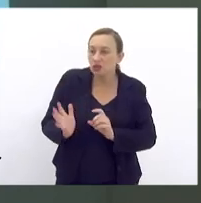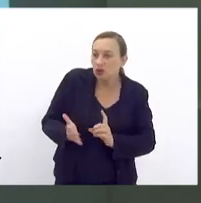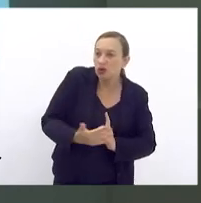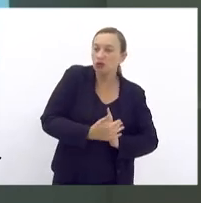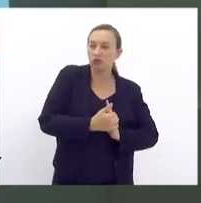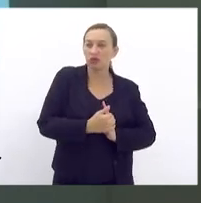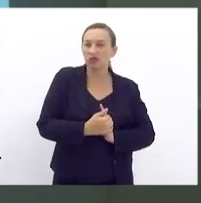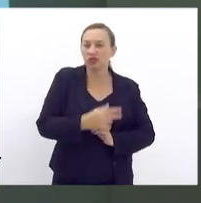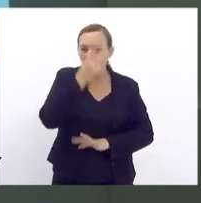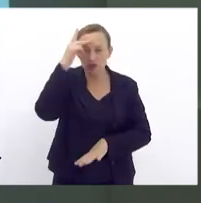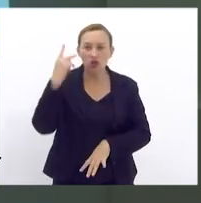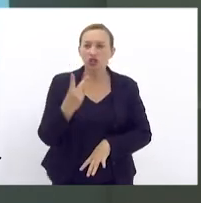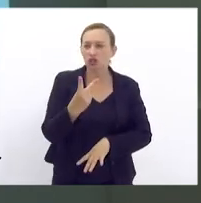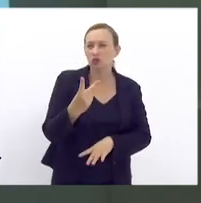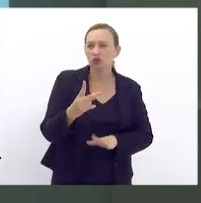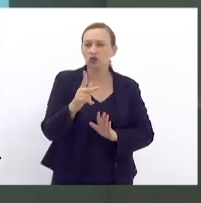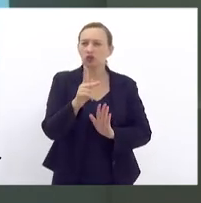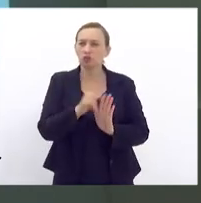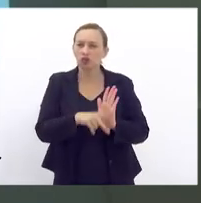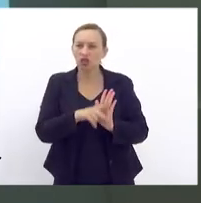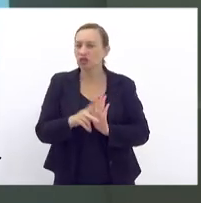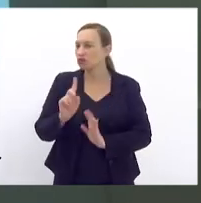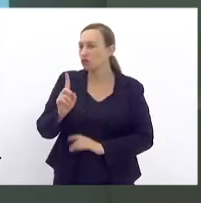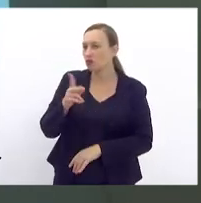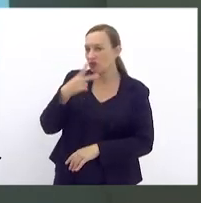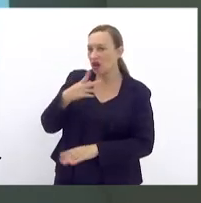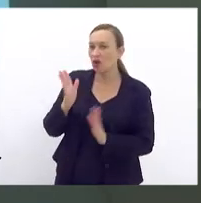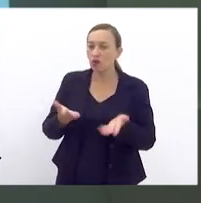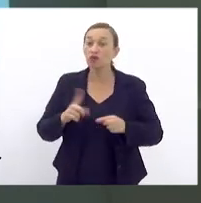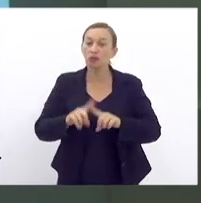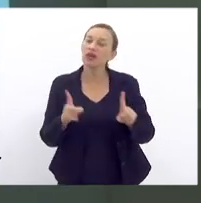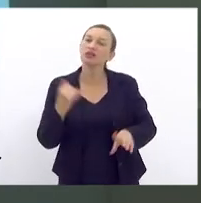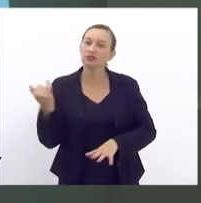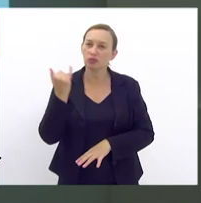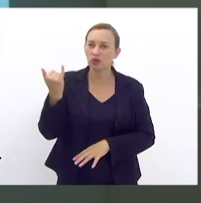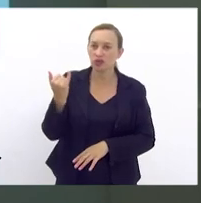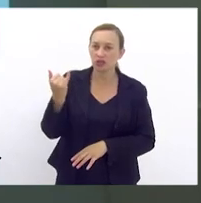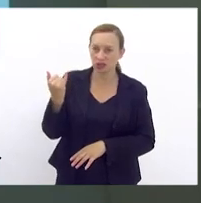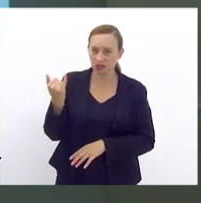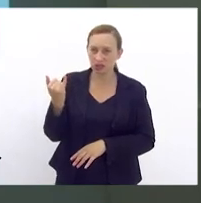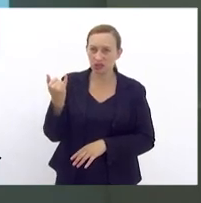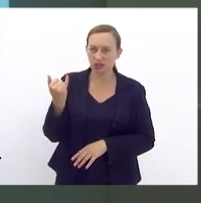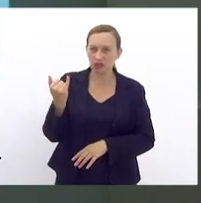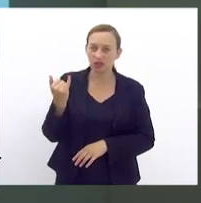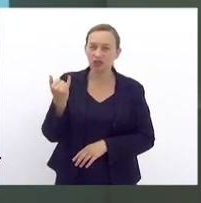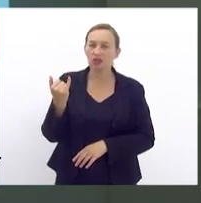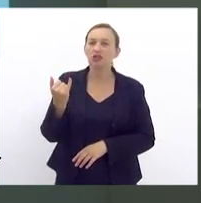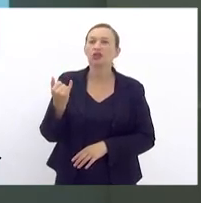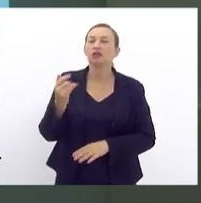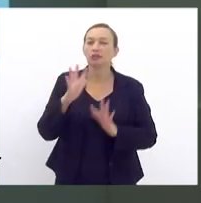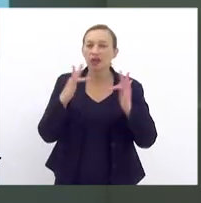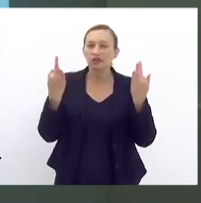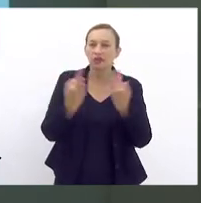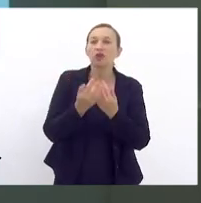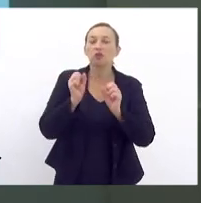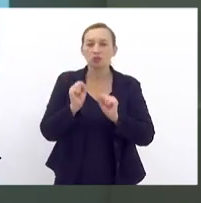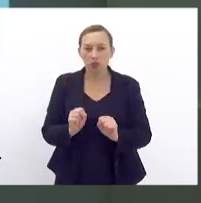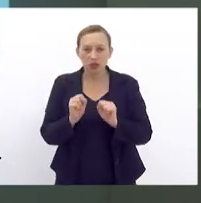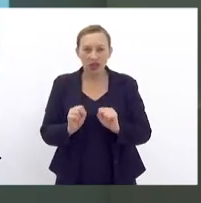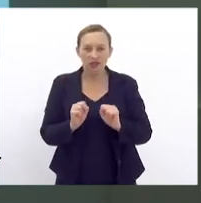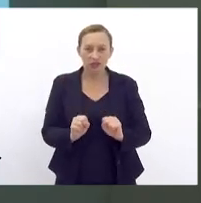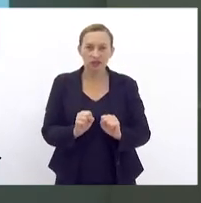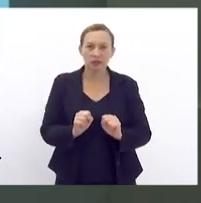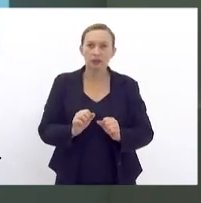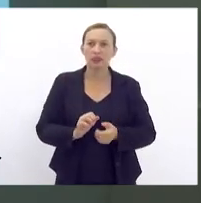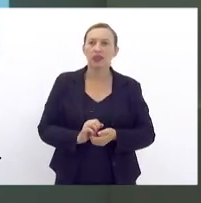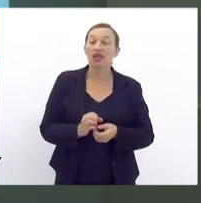Paralelos tem dois outros projetos que eu não vou mencionar hoje mas que seria também o empoderamento financeiro das famílias para que elas pudessem de alguma maneira